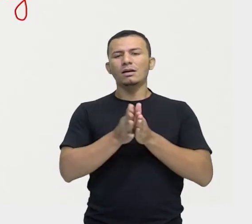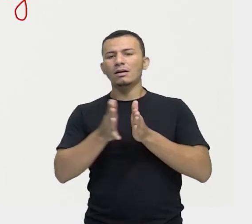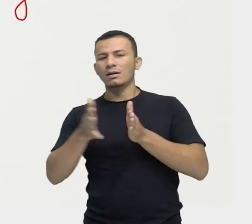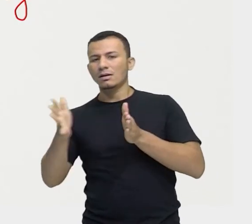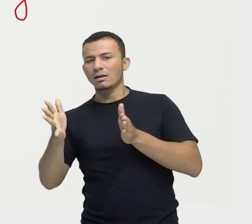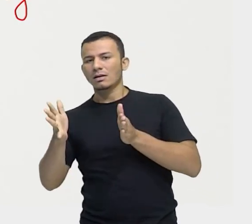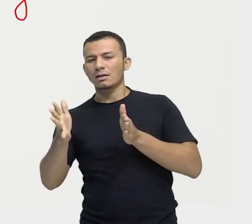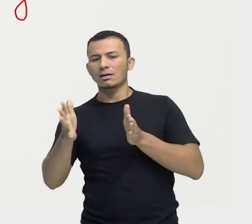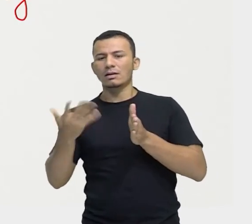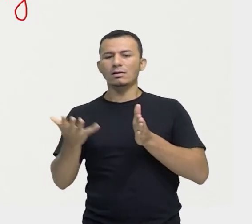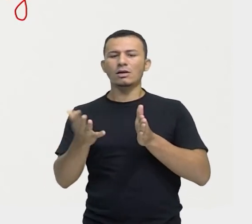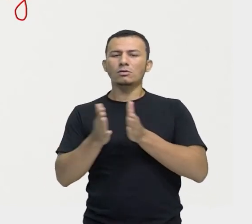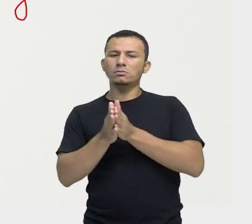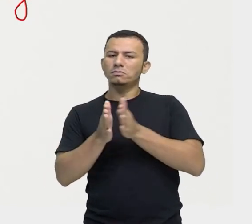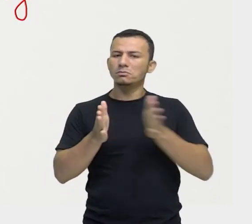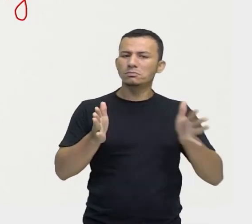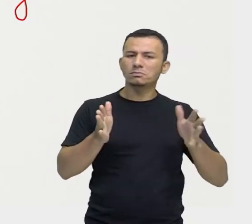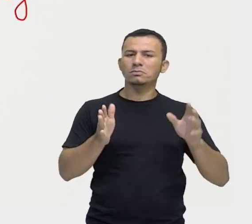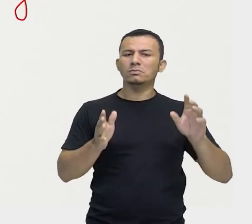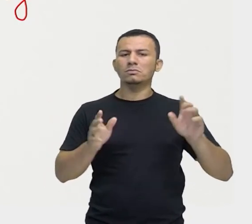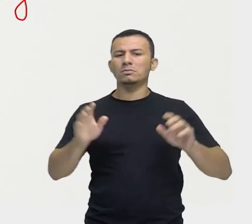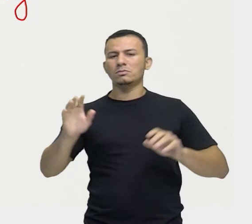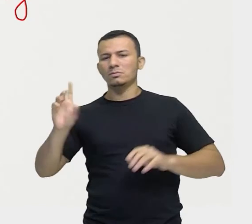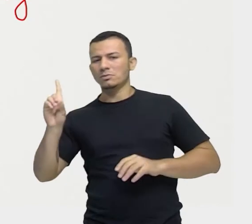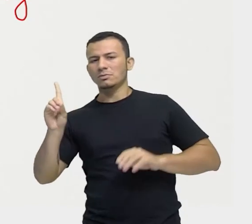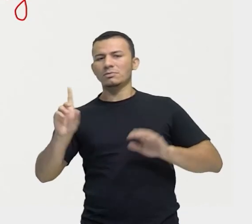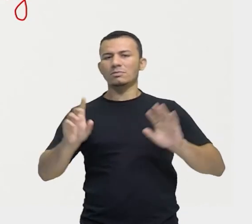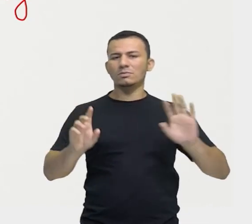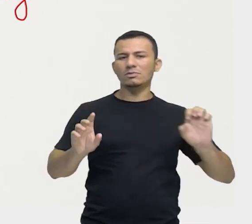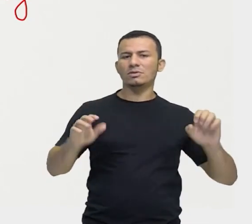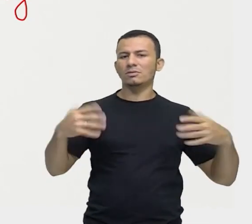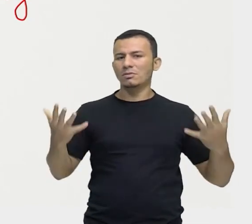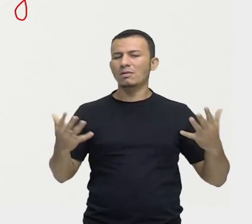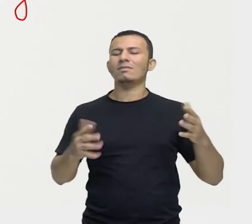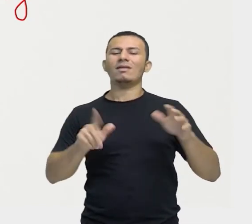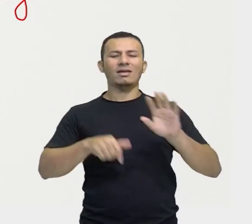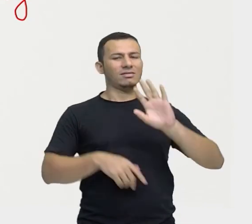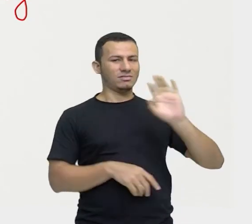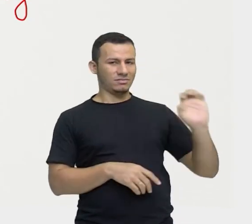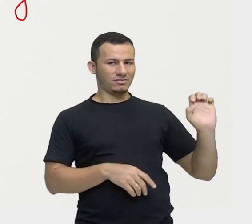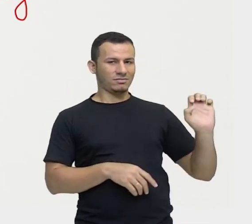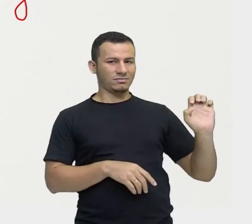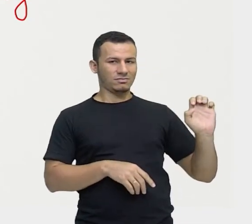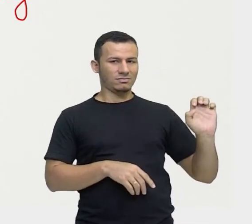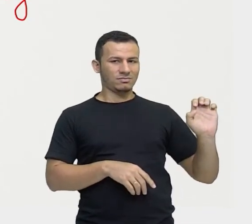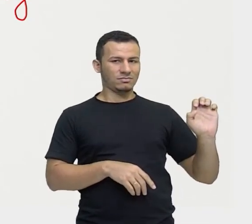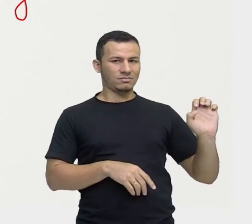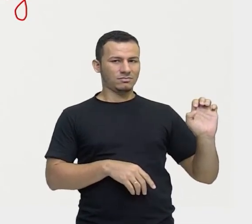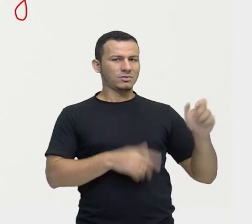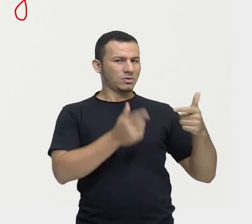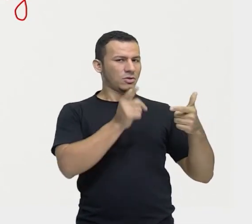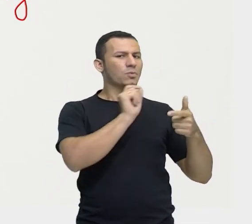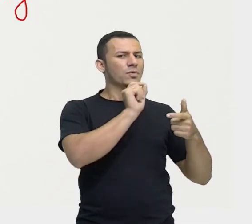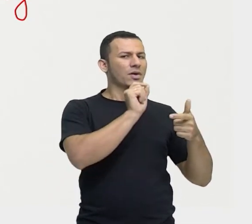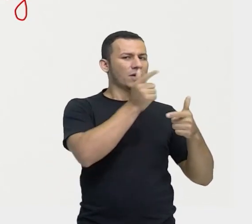Para quilogramas. Então, eu estou andando para onde? Para a esquerda. Se eu ando para a esquerda, o que eu faço?